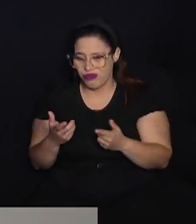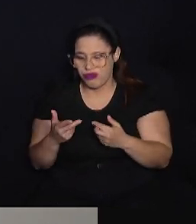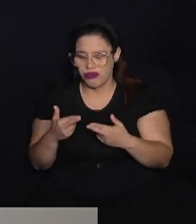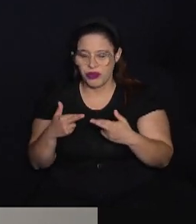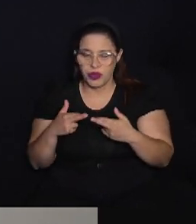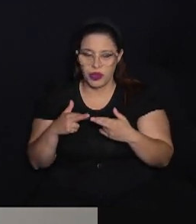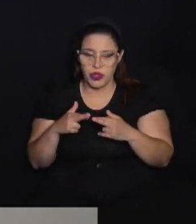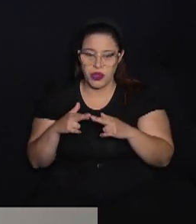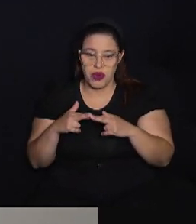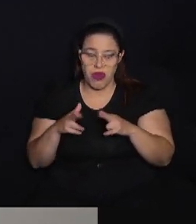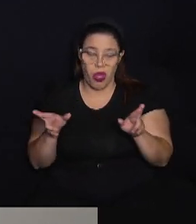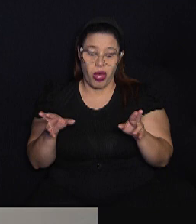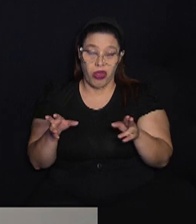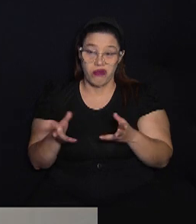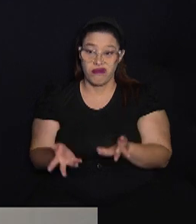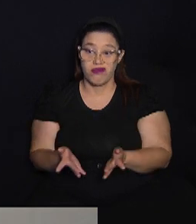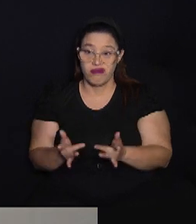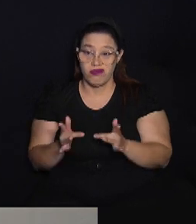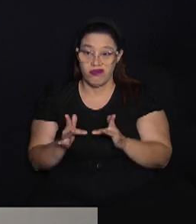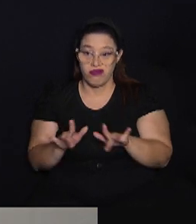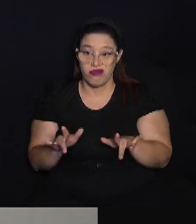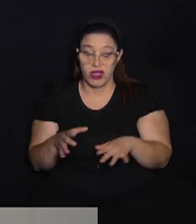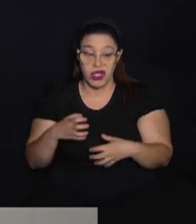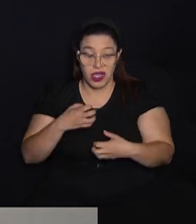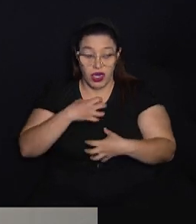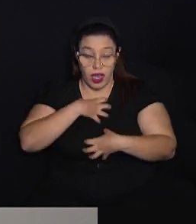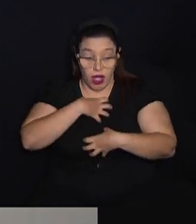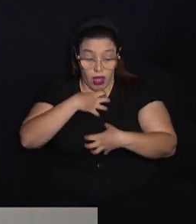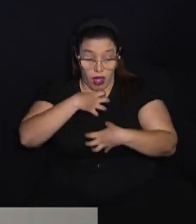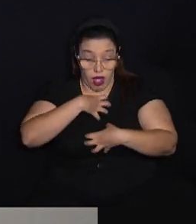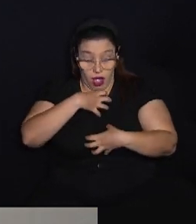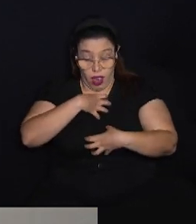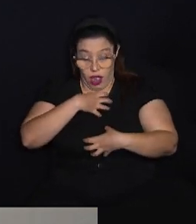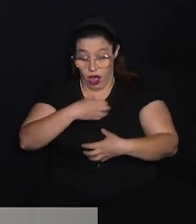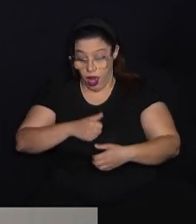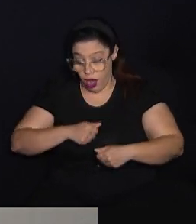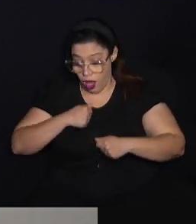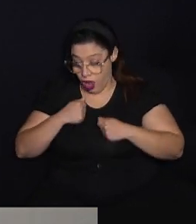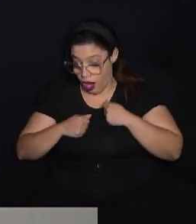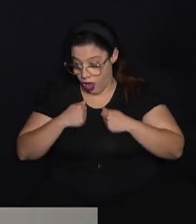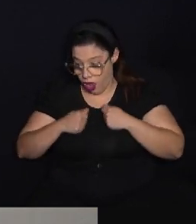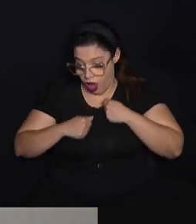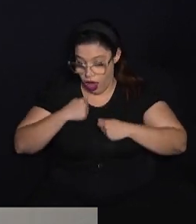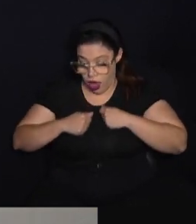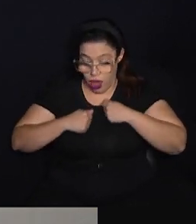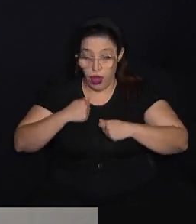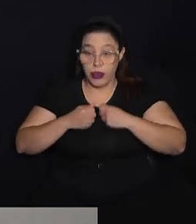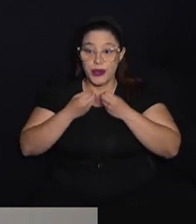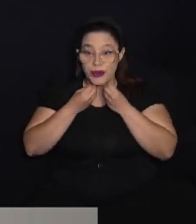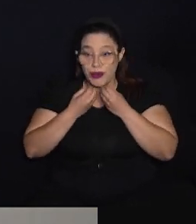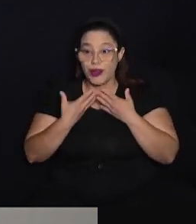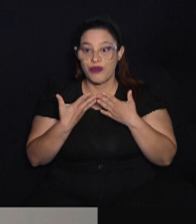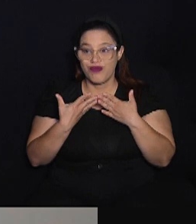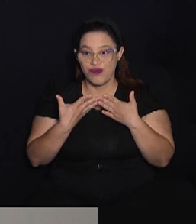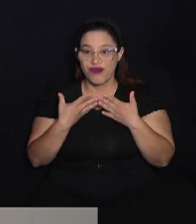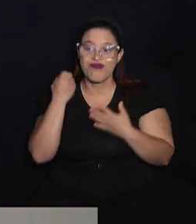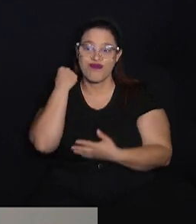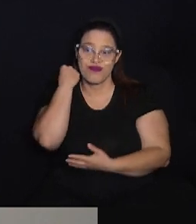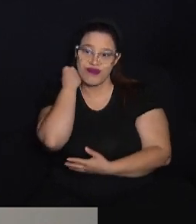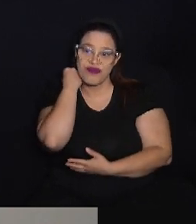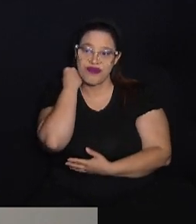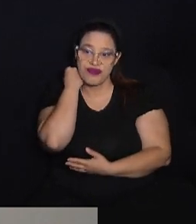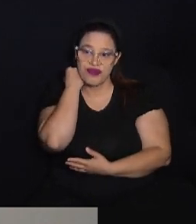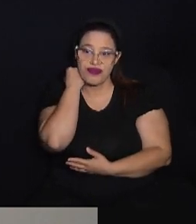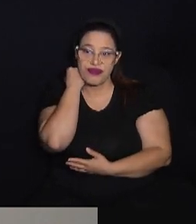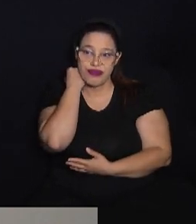relacionamento. Às vezes o simples fato de ficar ansioso pelo nascimento de um filho, às vezes ansiedades boas também geram um estresse e